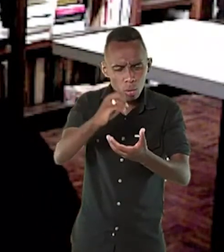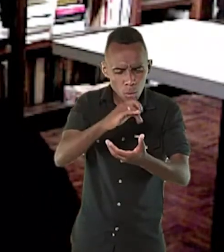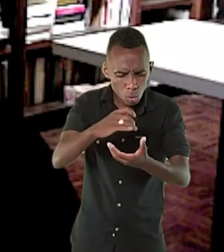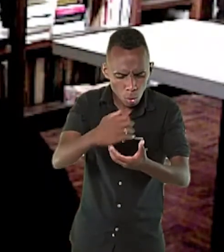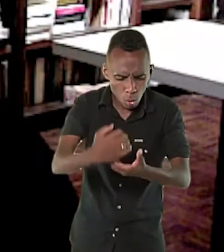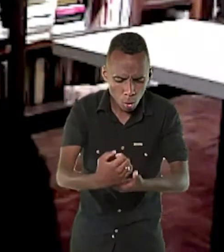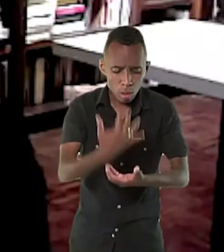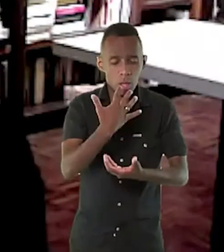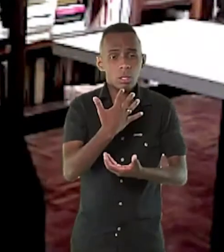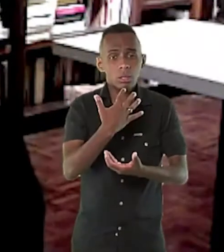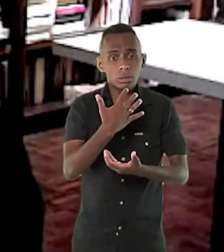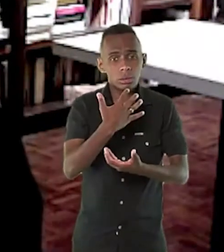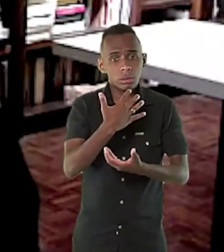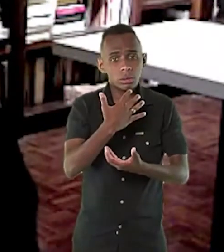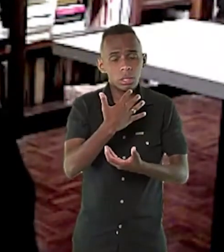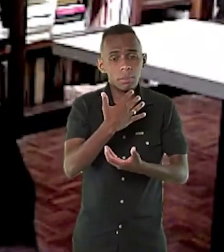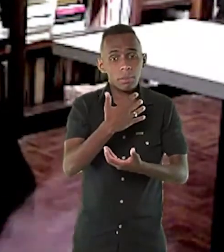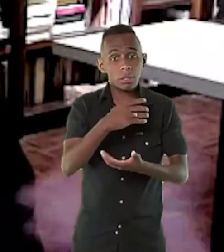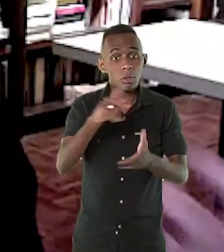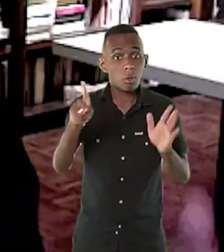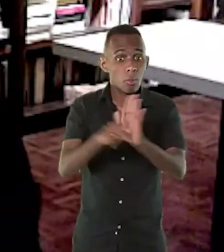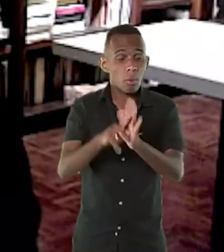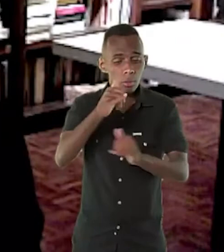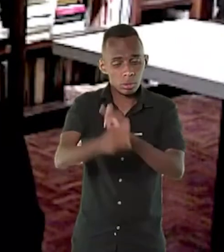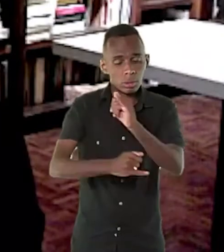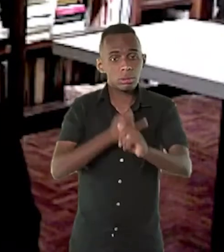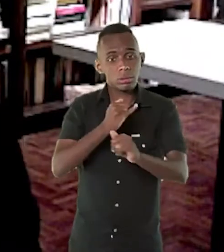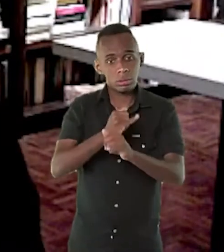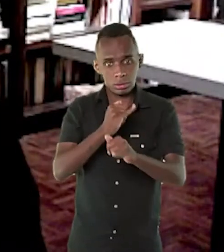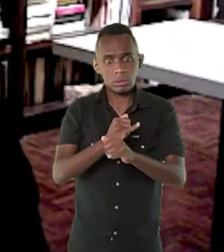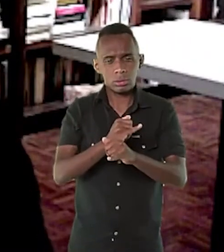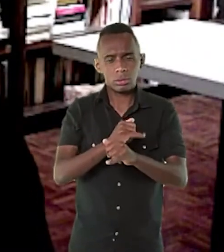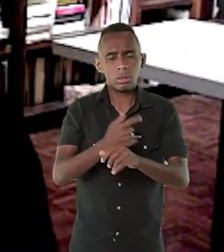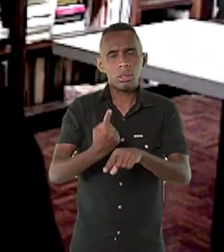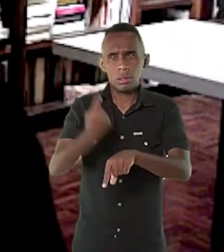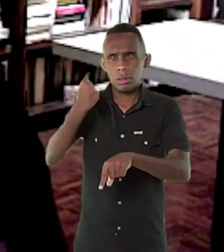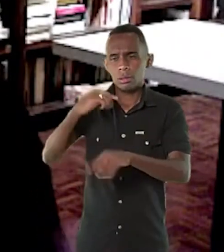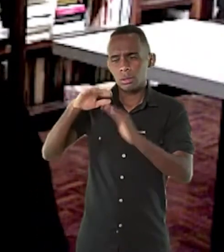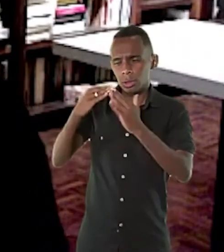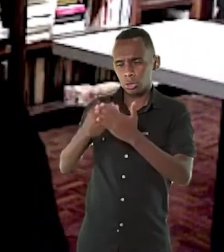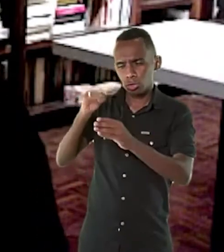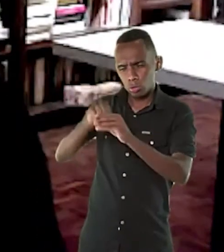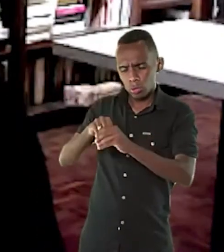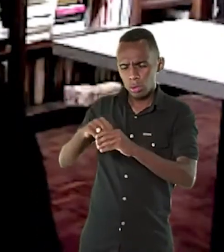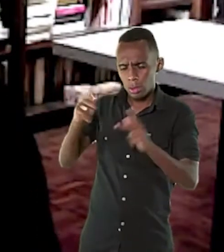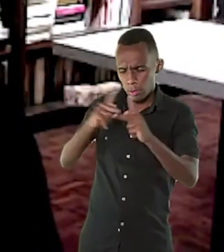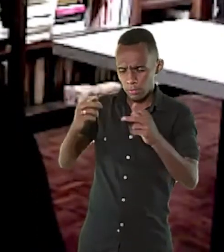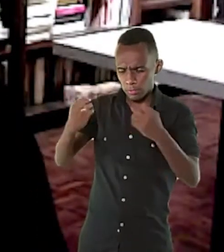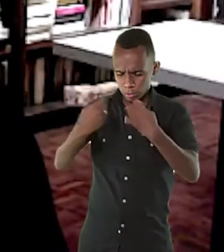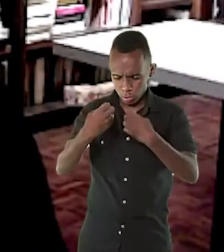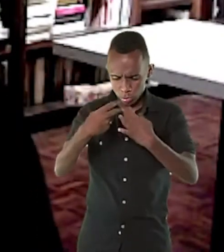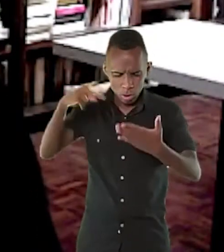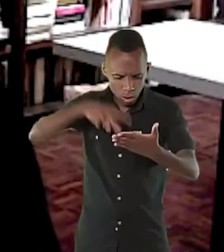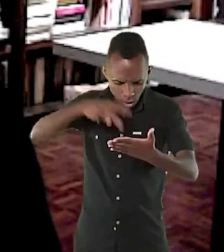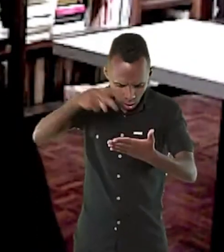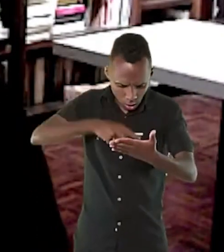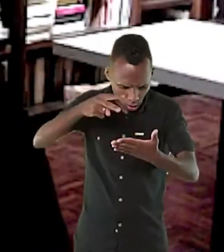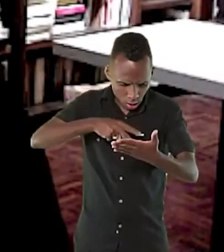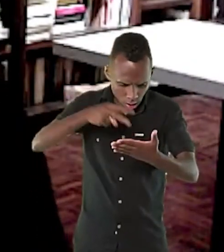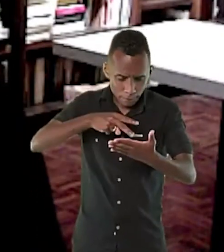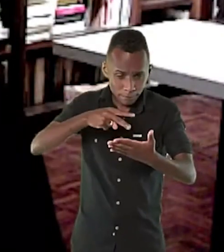na escola nos ensinavam a ler, elas não esperavam que